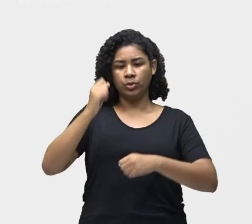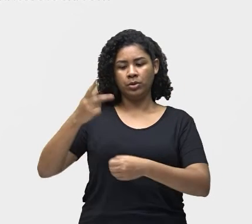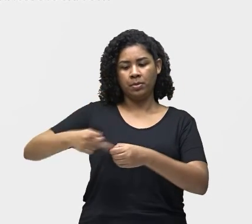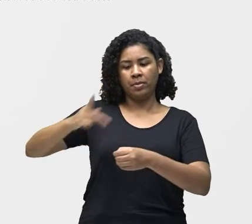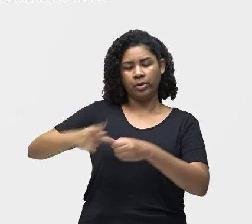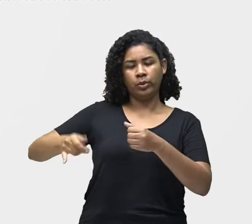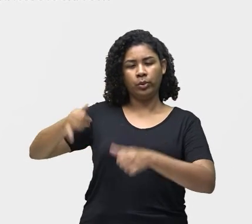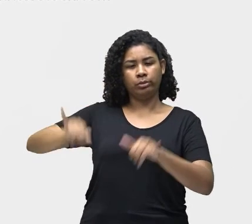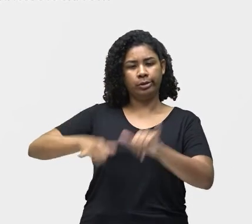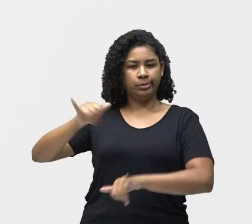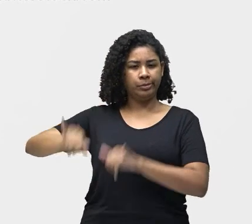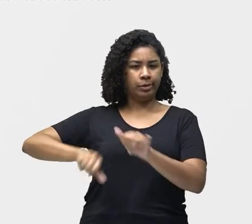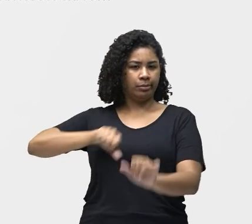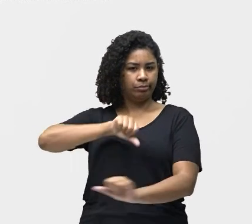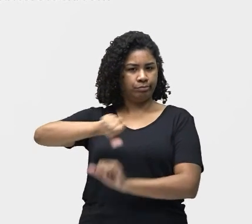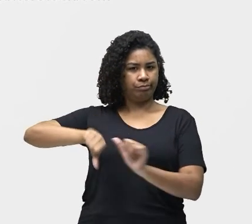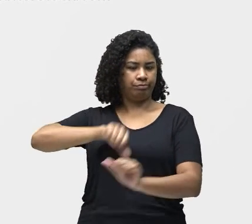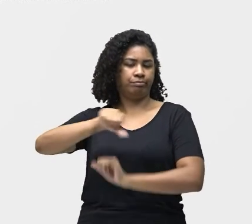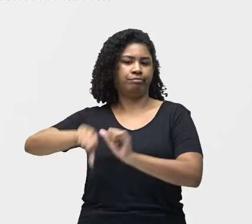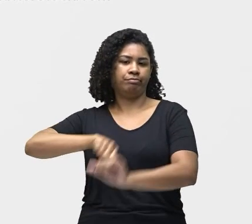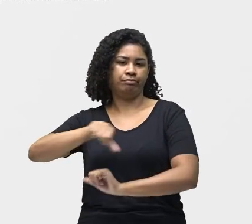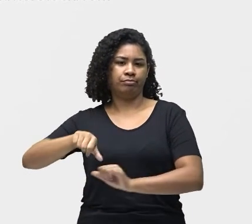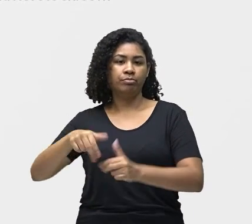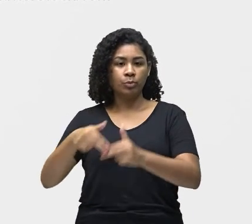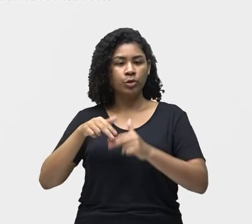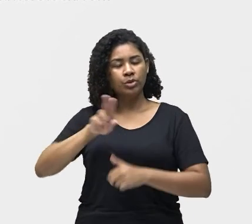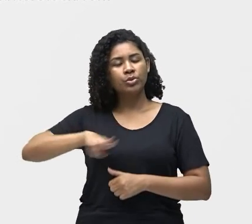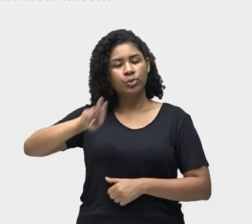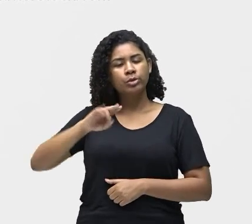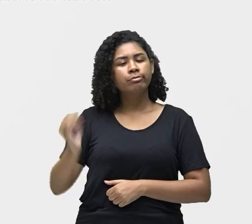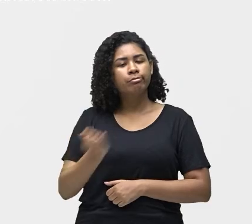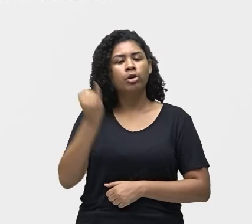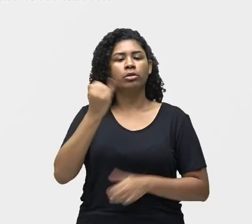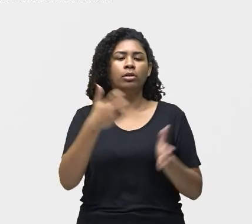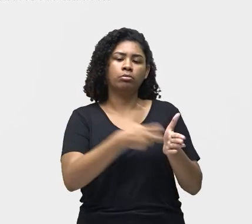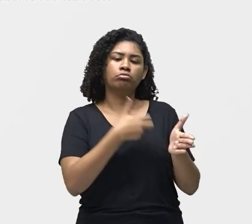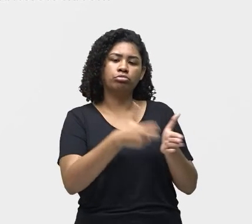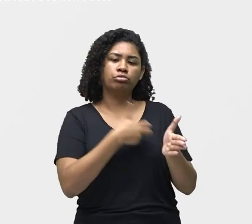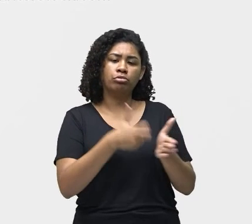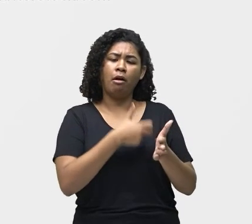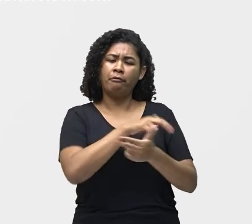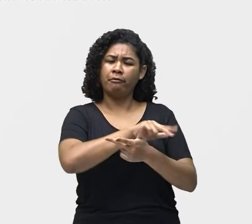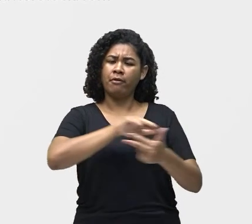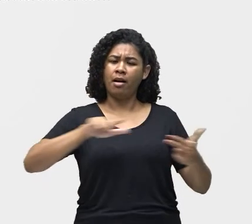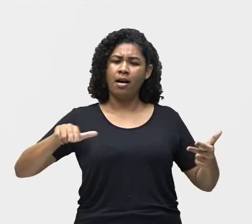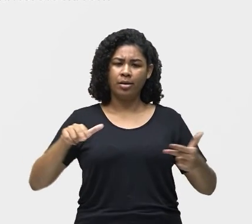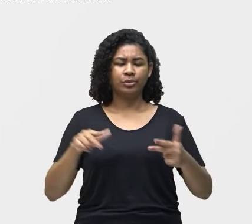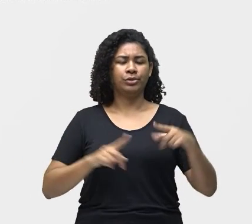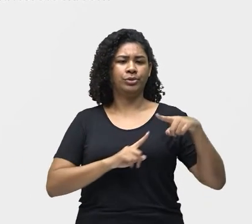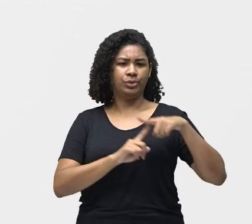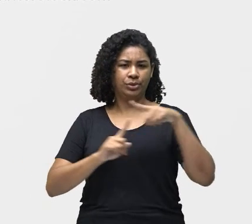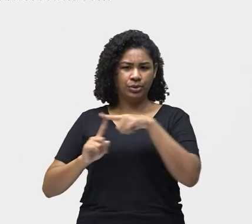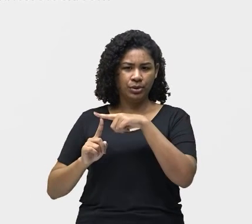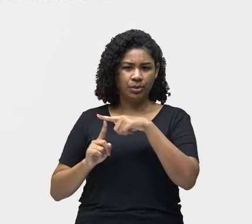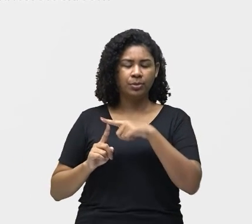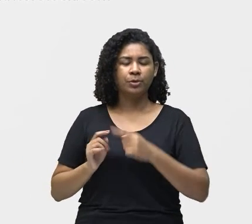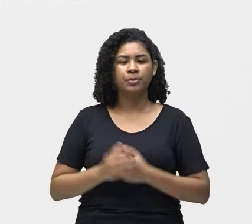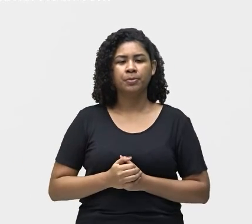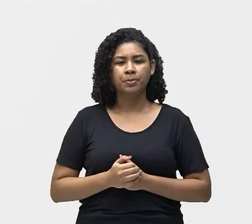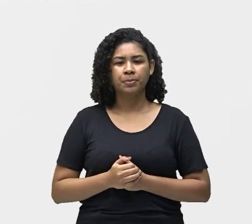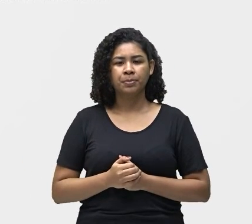tá? Então, eu tenho aí o uso importante dos combustíveis fósseis, tanto para o uso